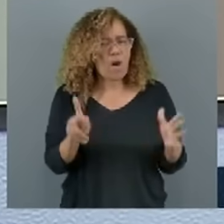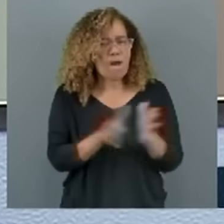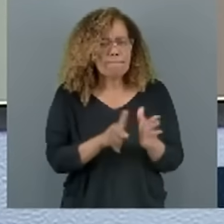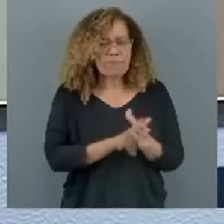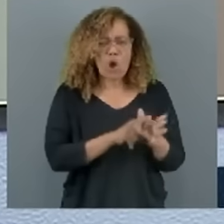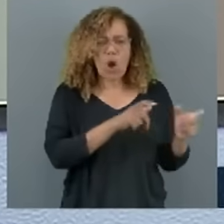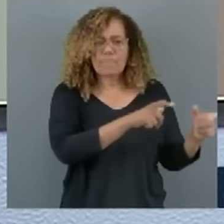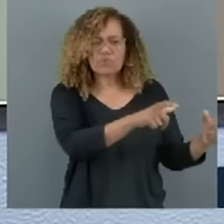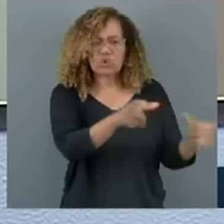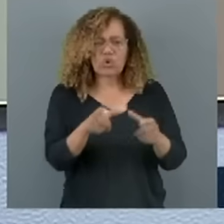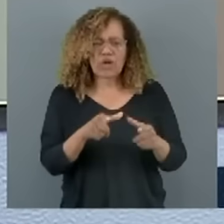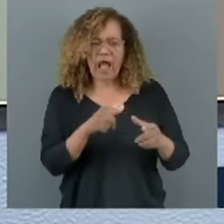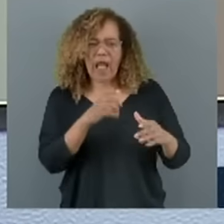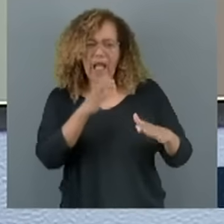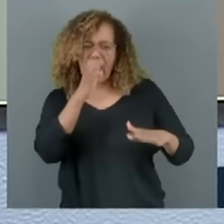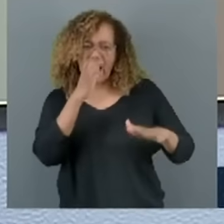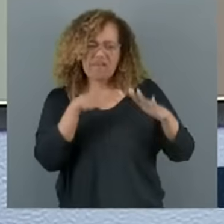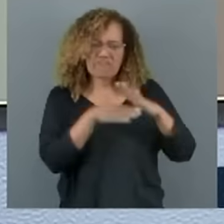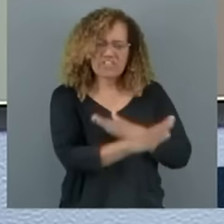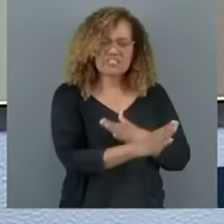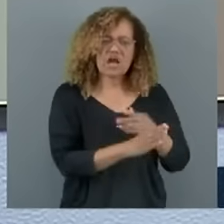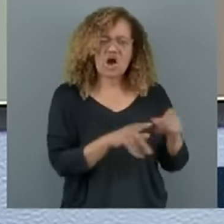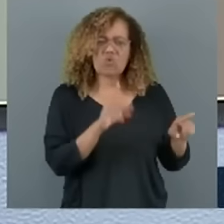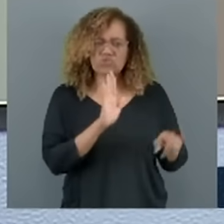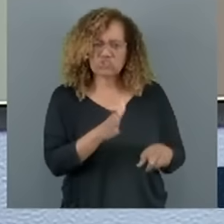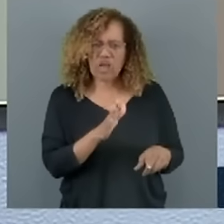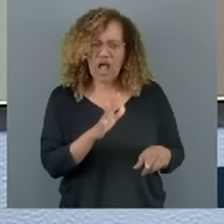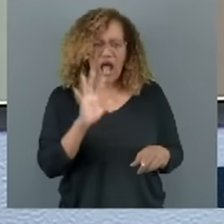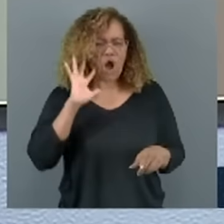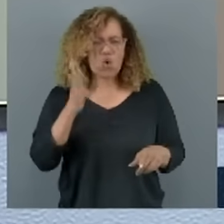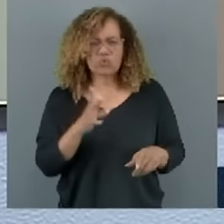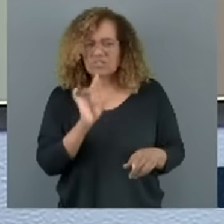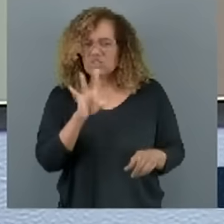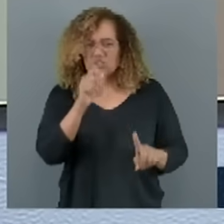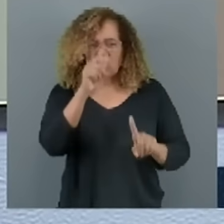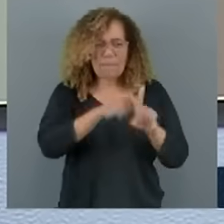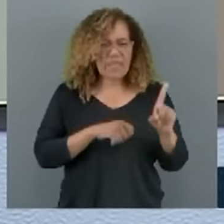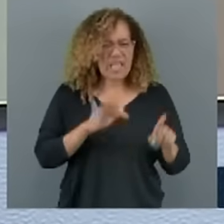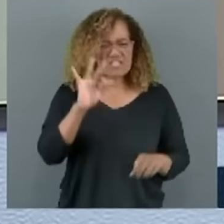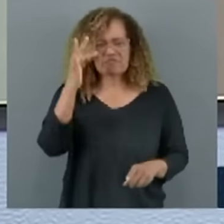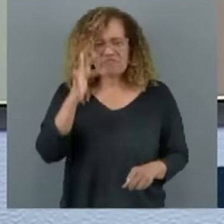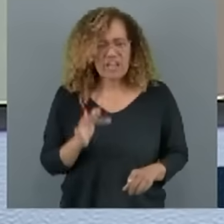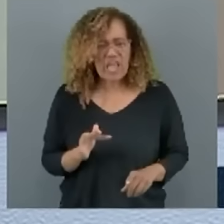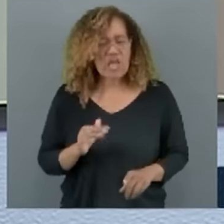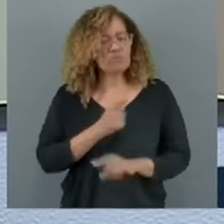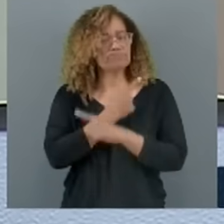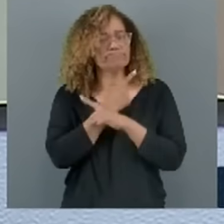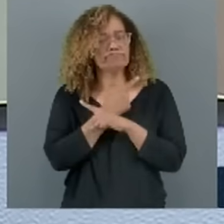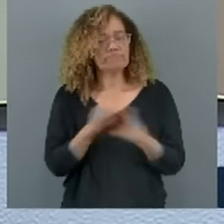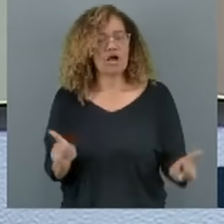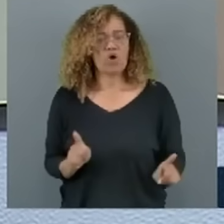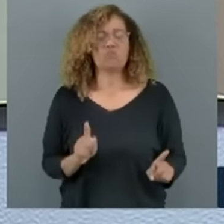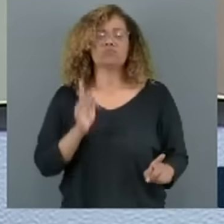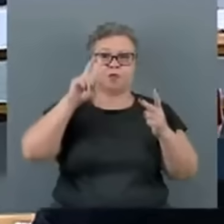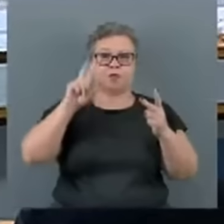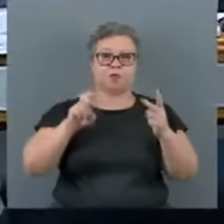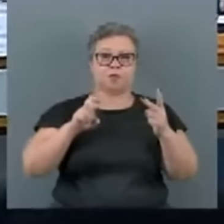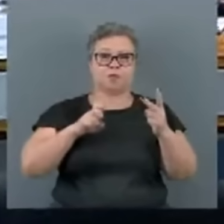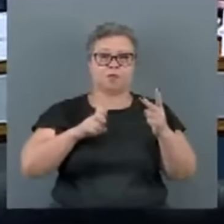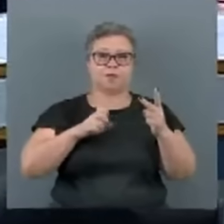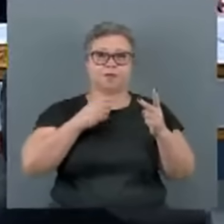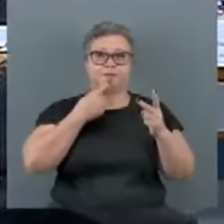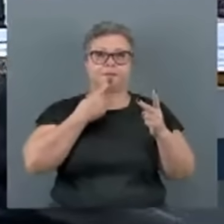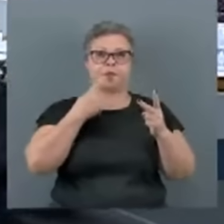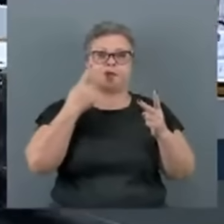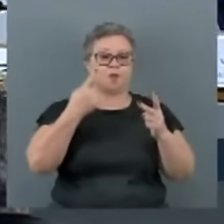Yanomami, invasão de garimpeiro, aconteceu em fevereiro? Não. Aquilo já estava posto.